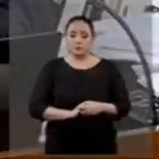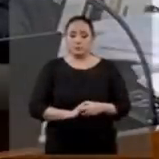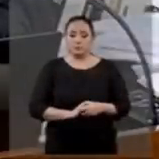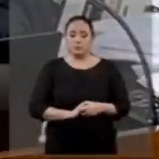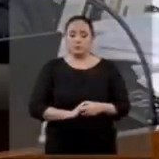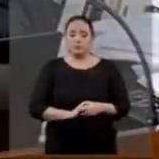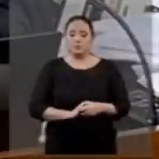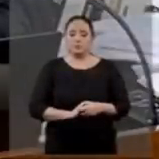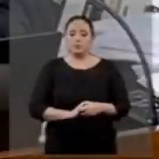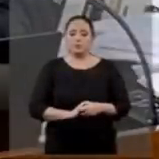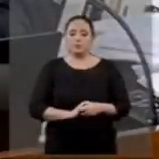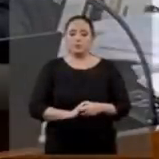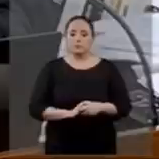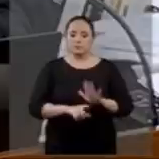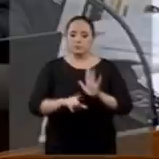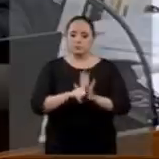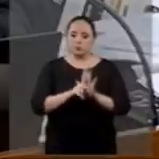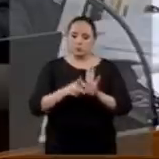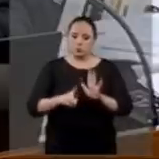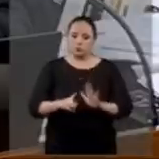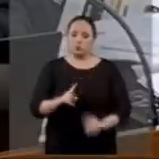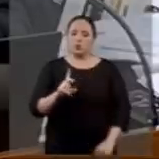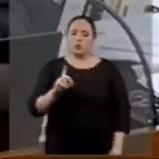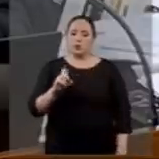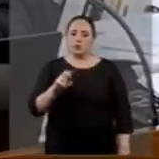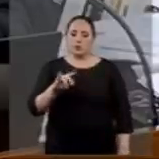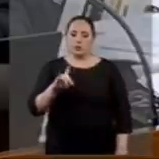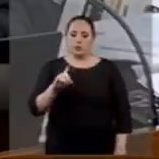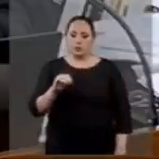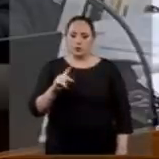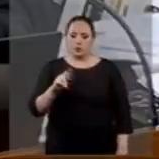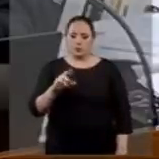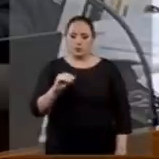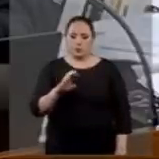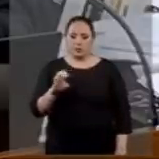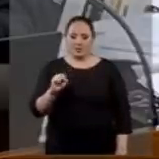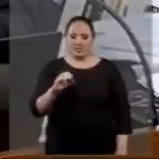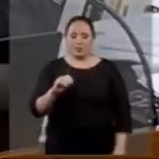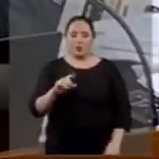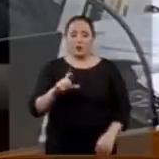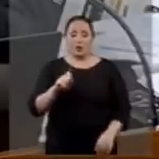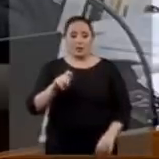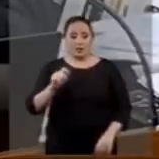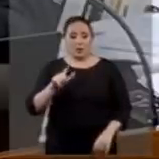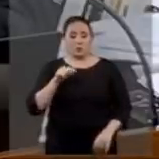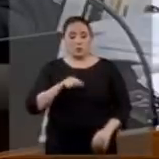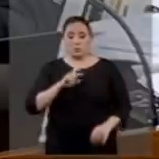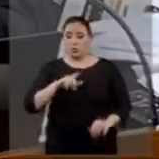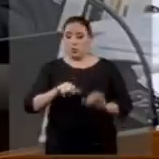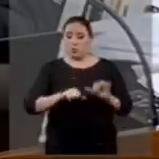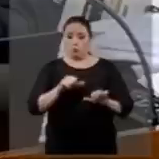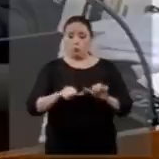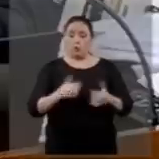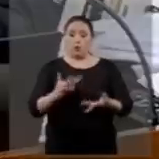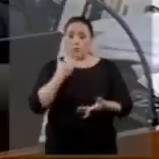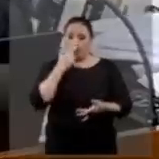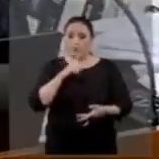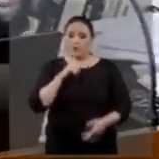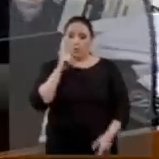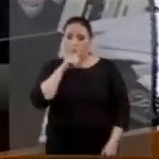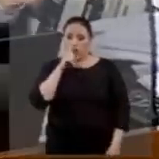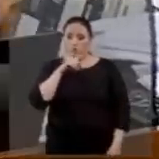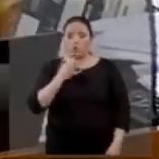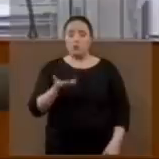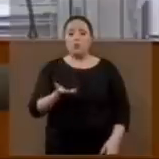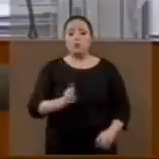ela complementou o devido processo legal, só que isso ela não alterou. Então, nisso falhou. Então, isso, a meu ver, é inconstitucional. Mas sem efeito suspensivo.